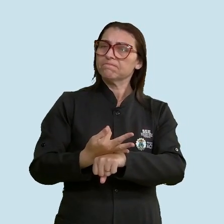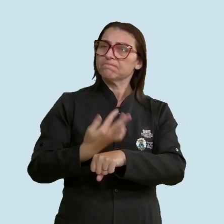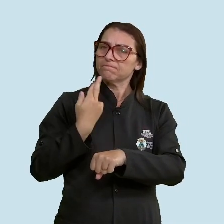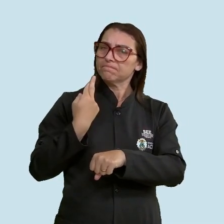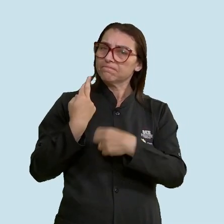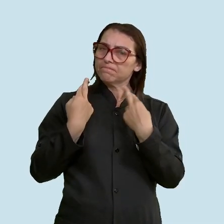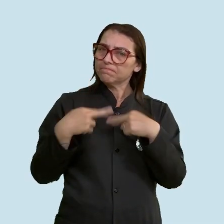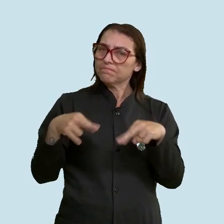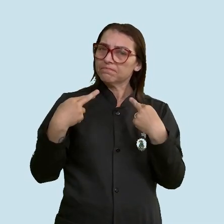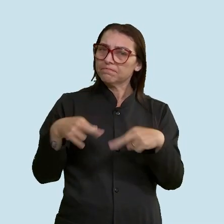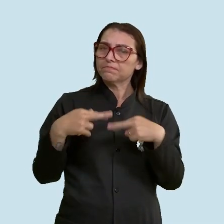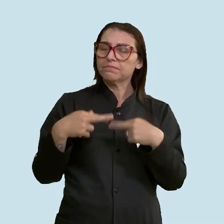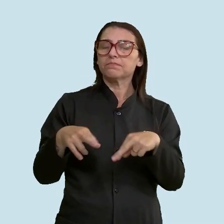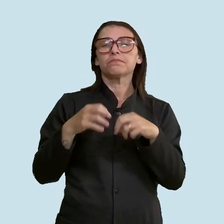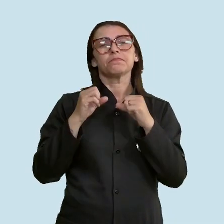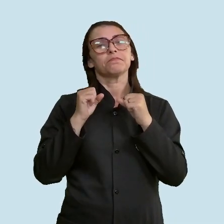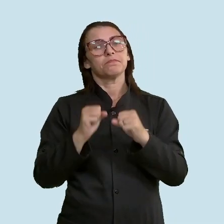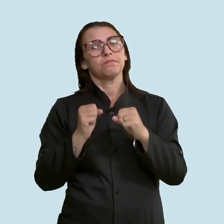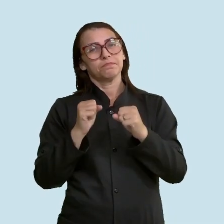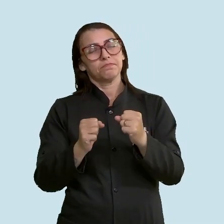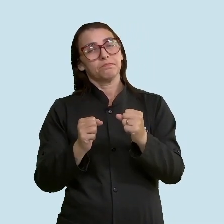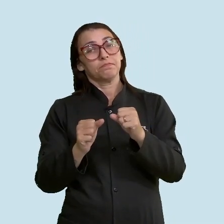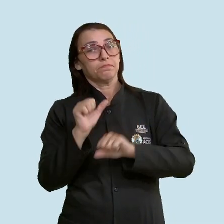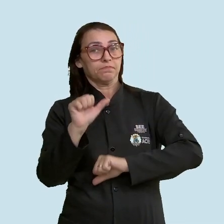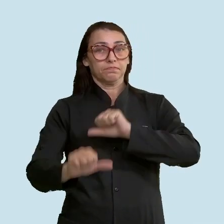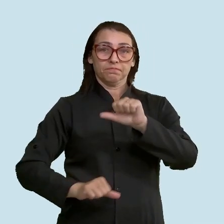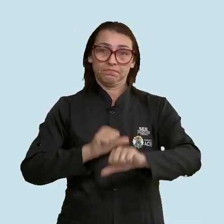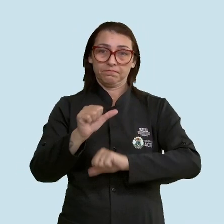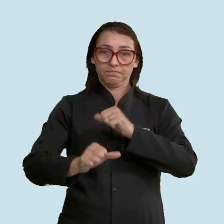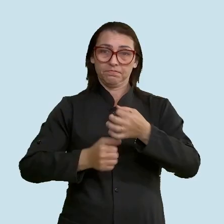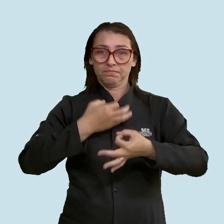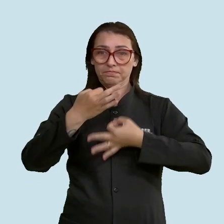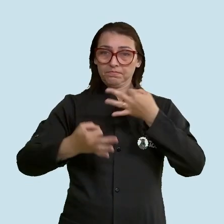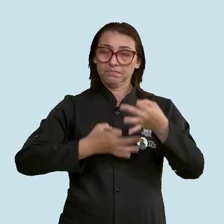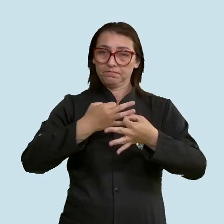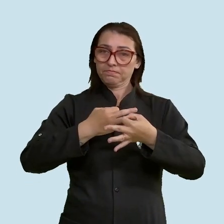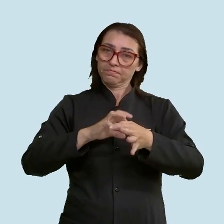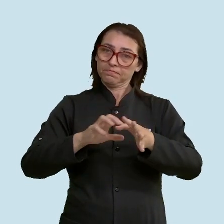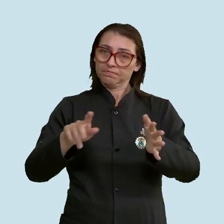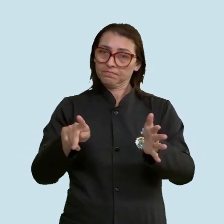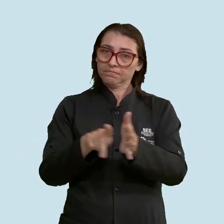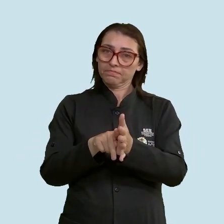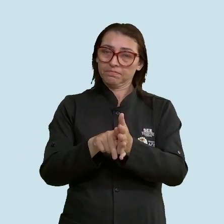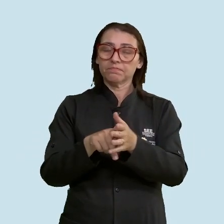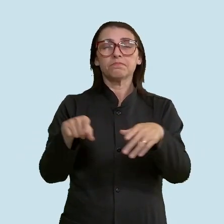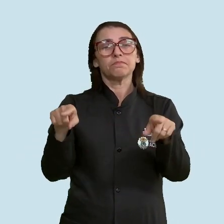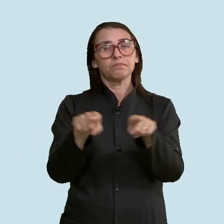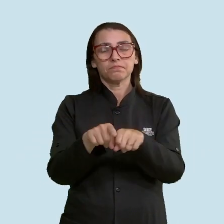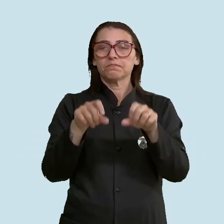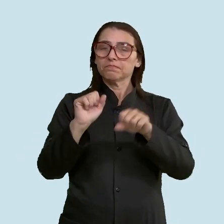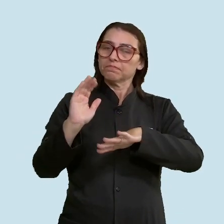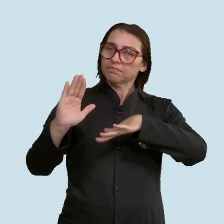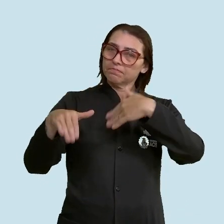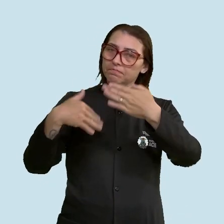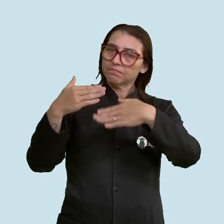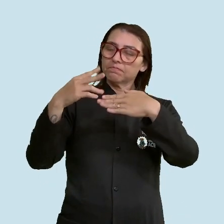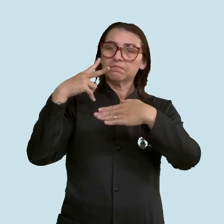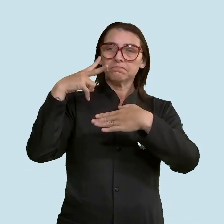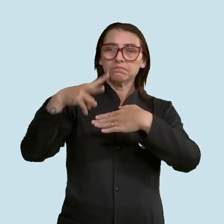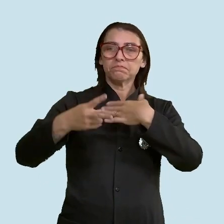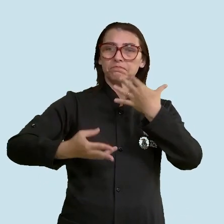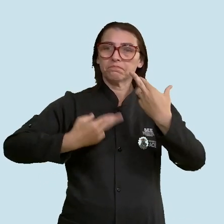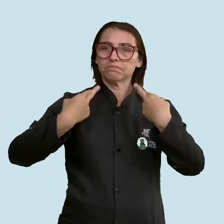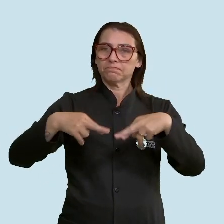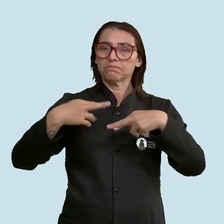criticar, ela pode subverter discursos dominantes. Ela também pode desenvolver o olhar